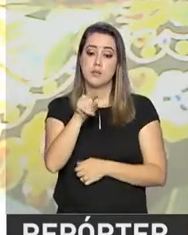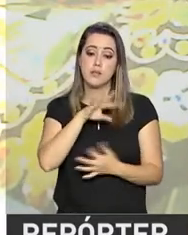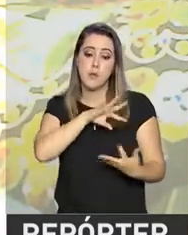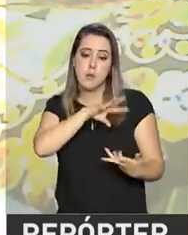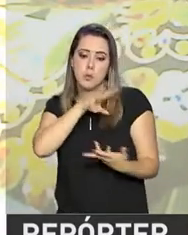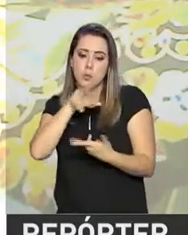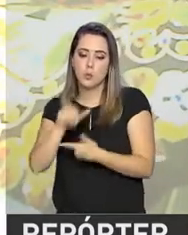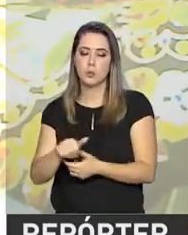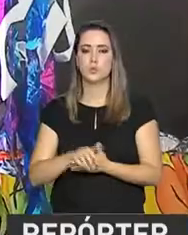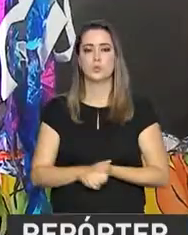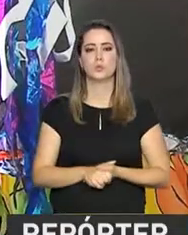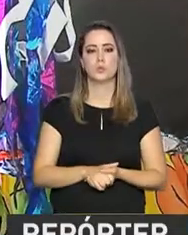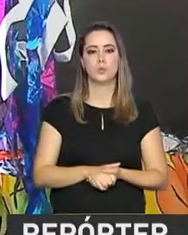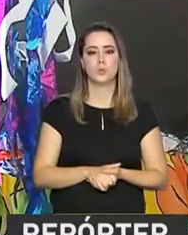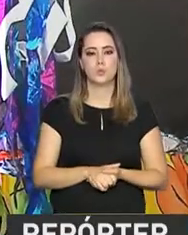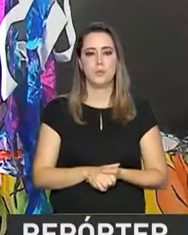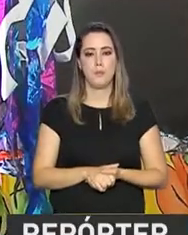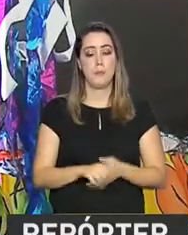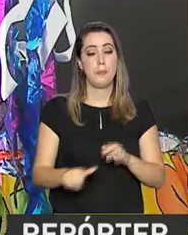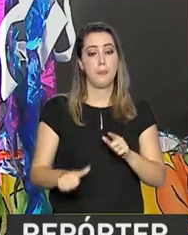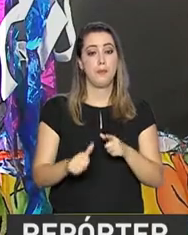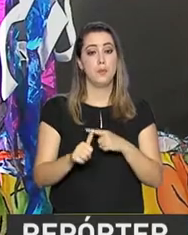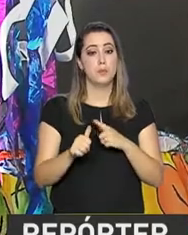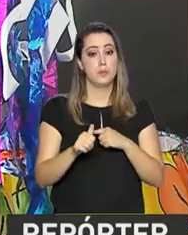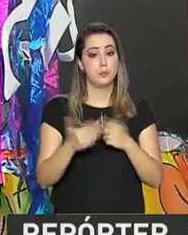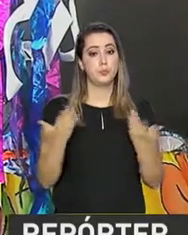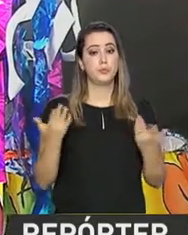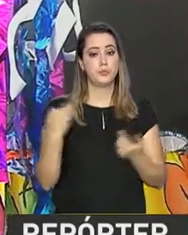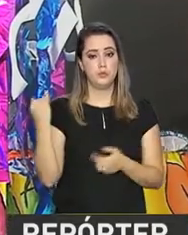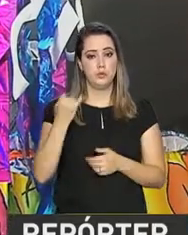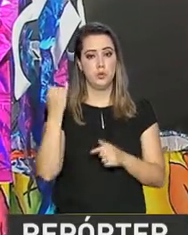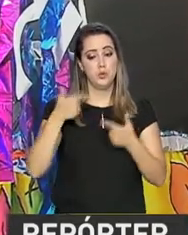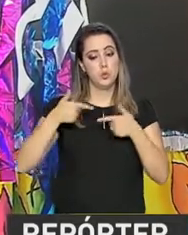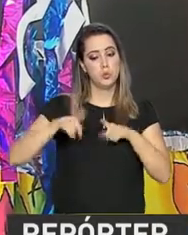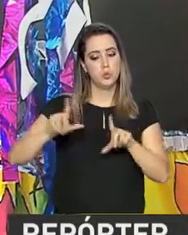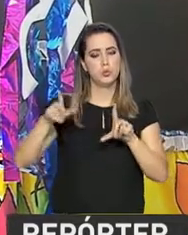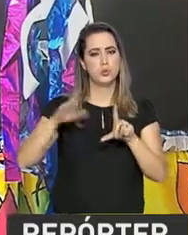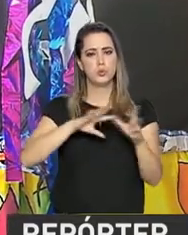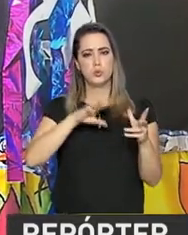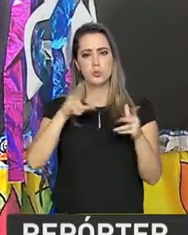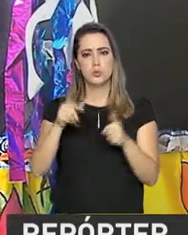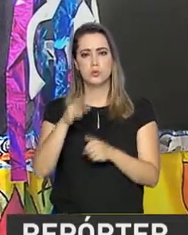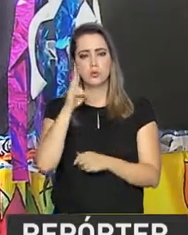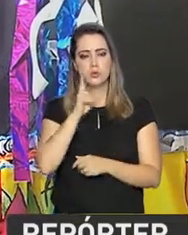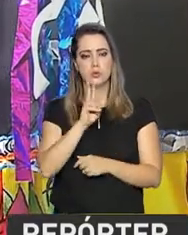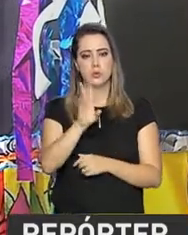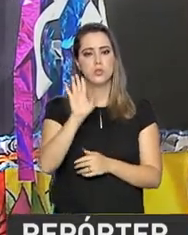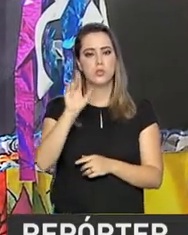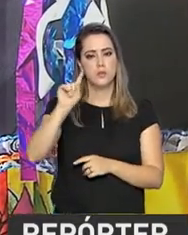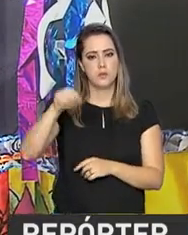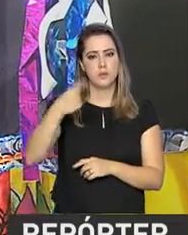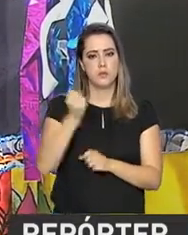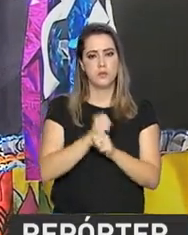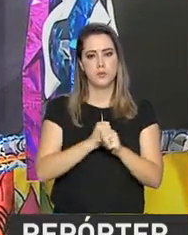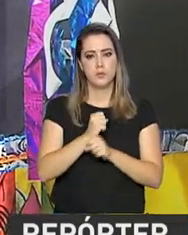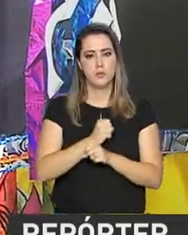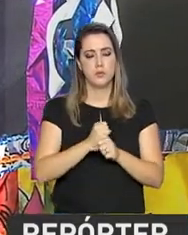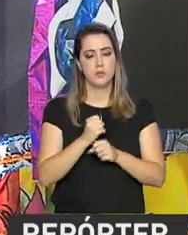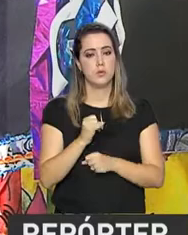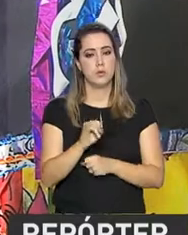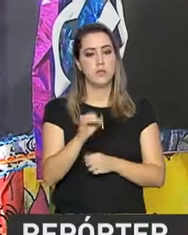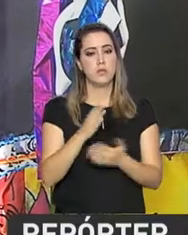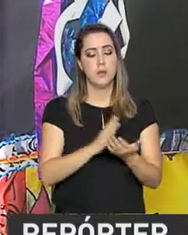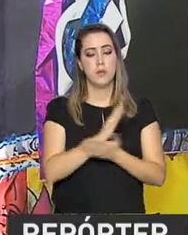como de toda a humanidade. Este é o primeiro passo para a titulação internacional, que será analisada já no próximo ano. Caso